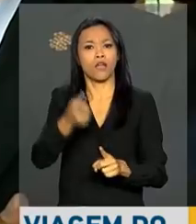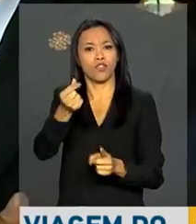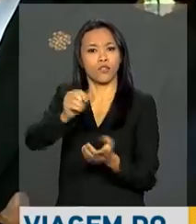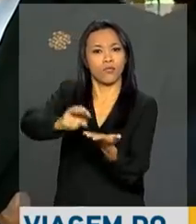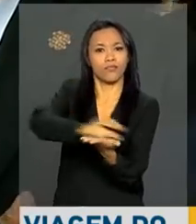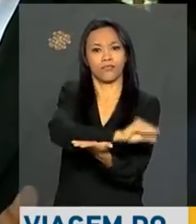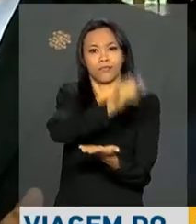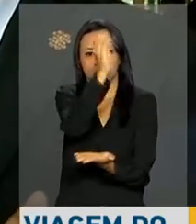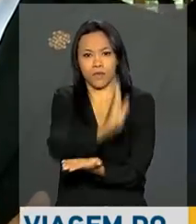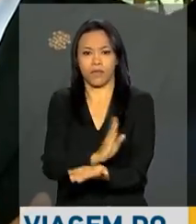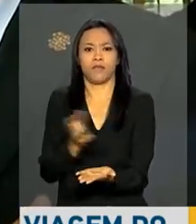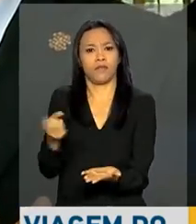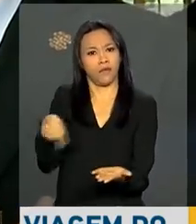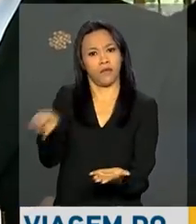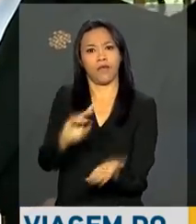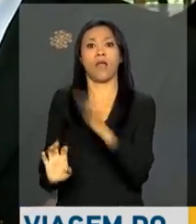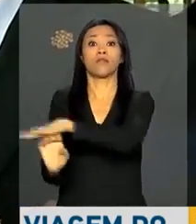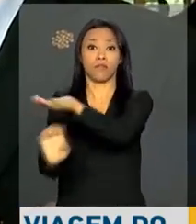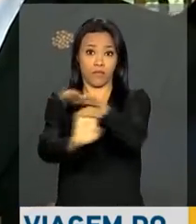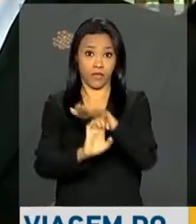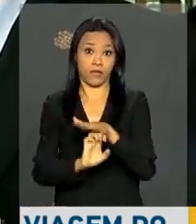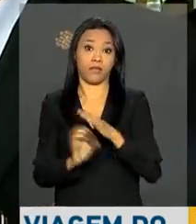enfim, objetivo concreto, né?